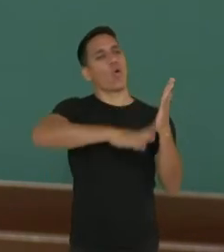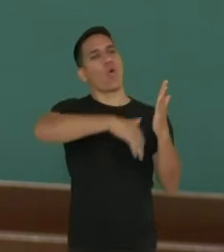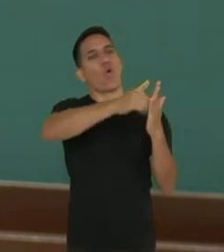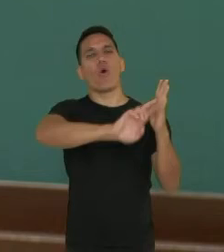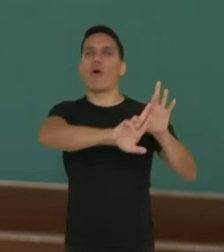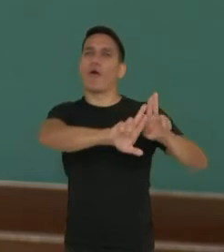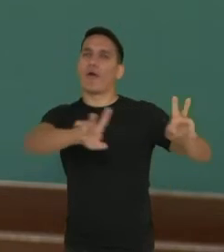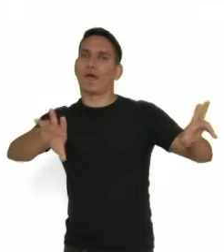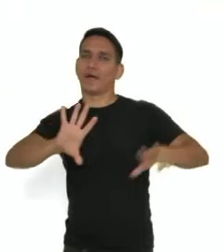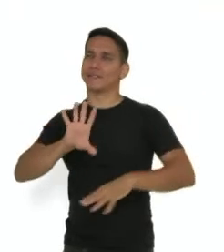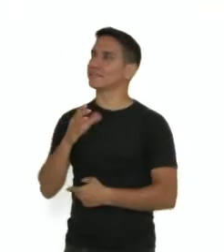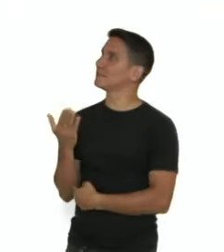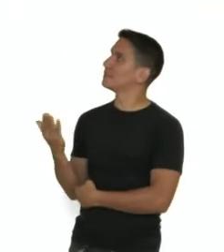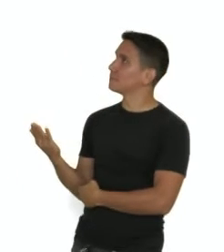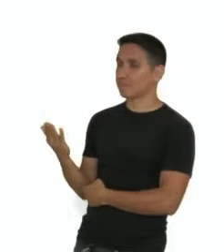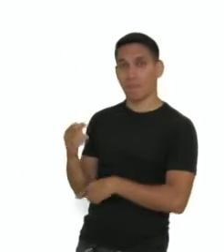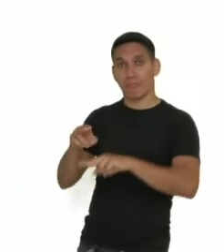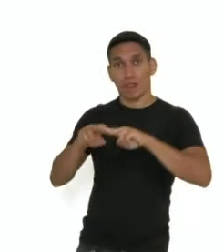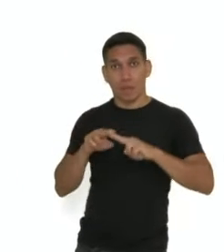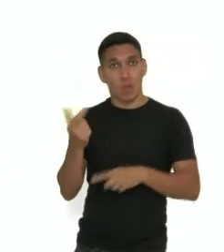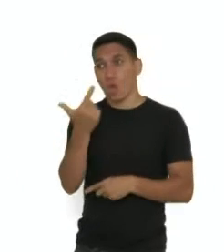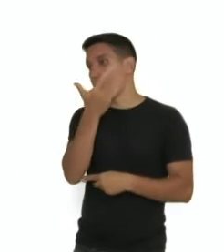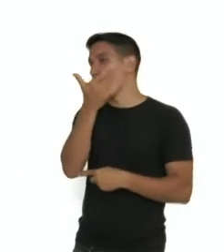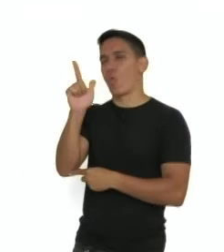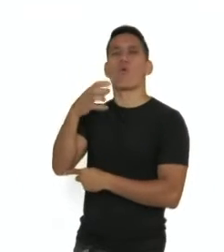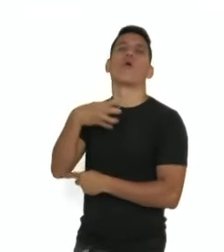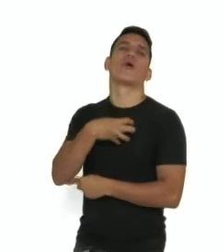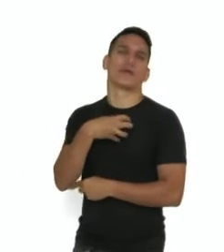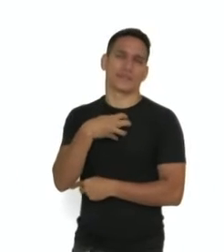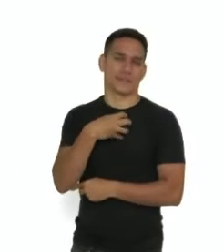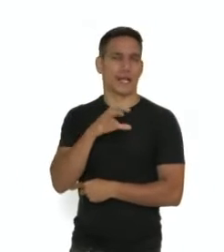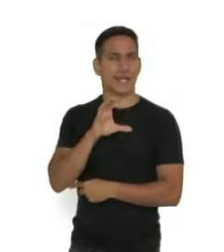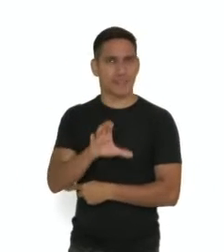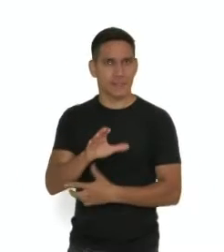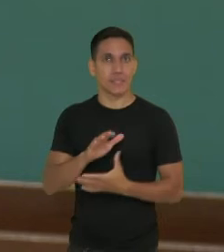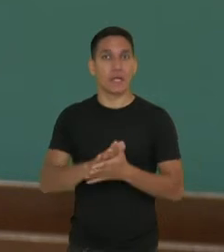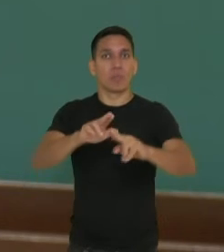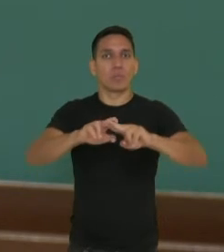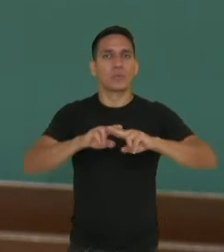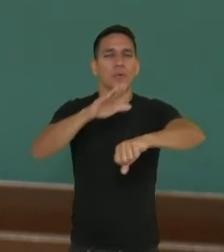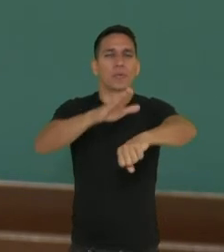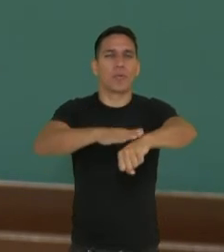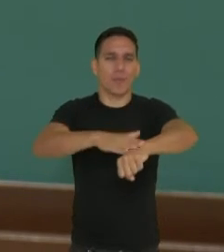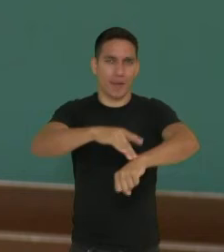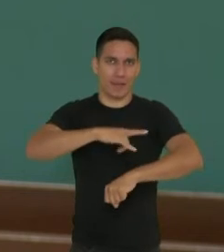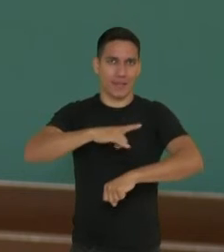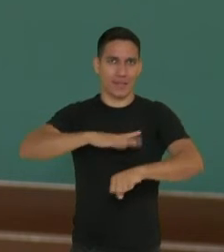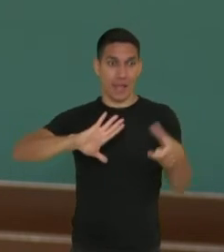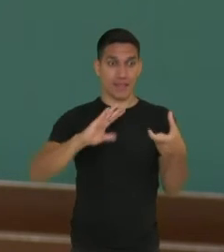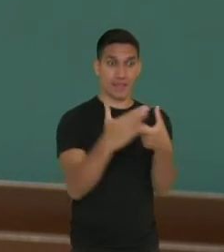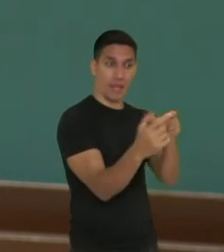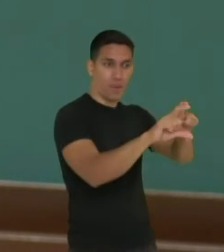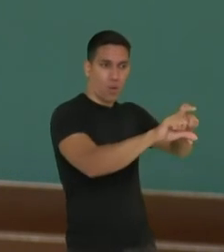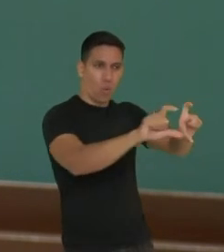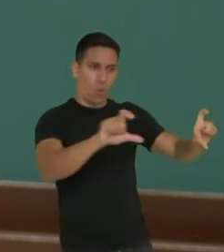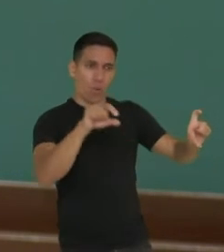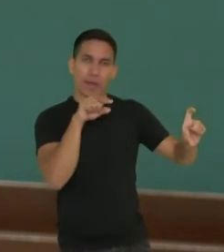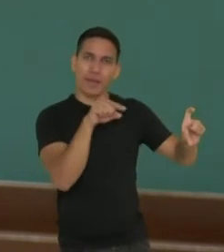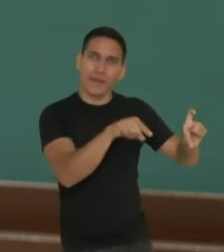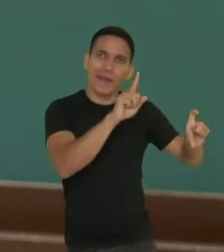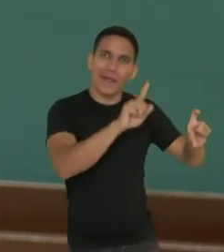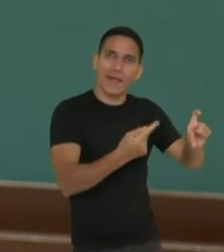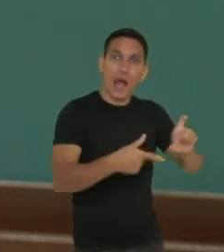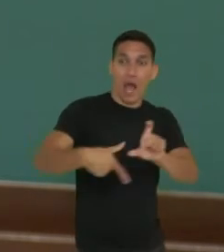sentido. Então, ela está na outra oração. Por isso, quando eu tenho um termo numa oração que se refere a um termo da